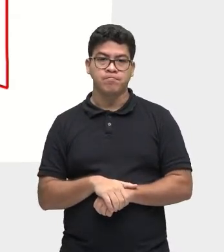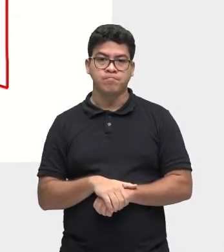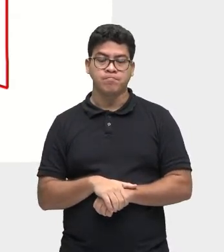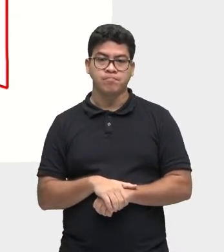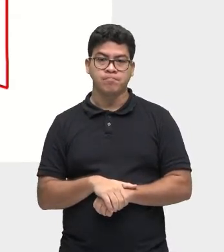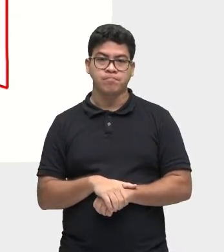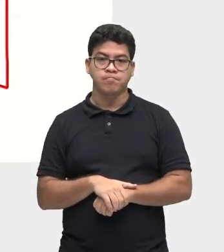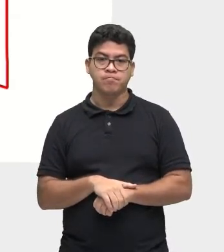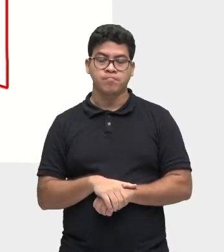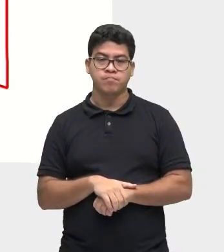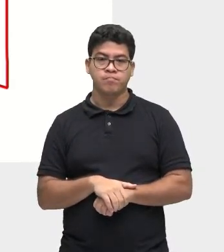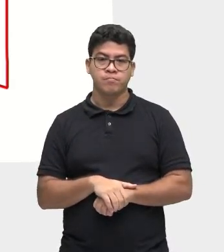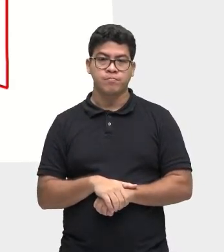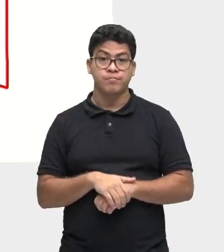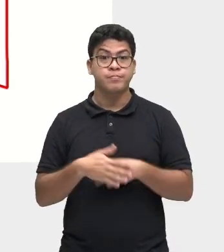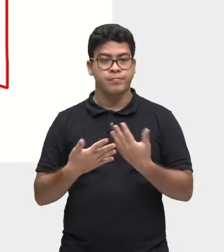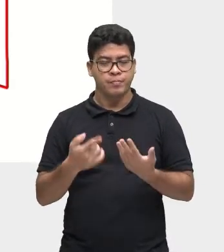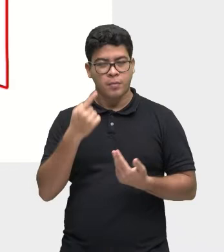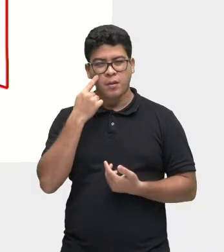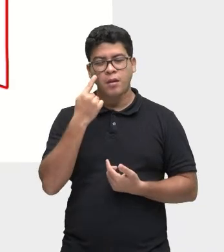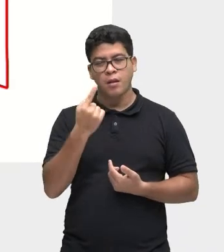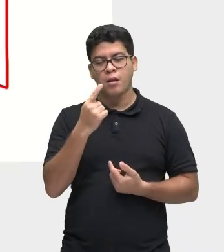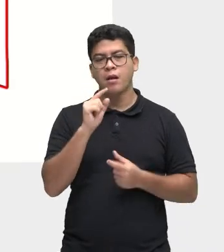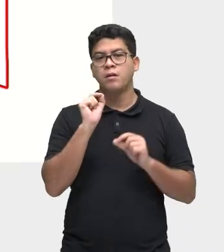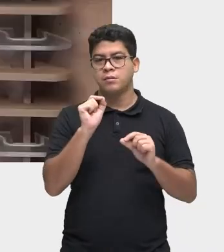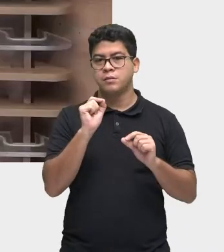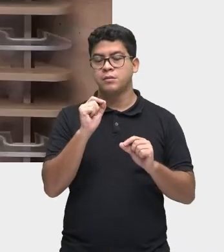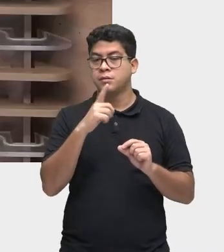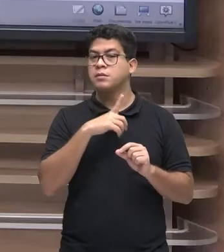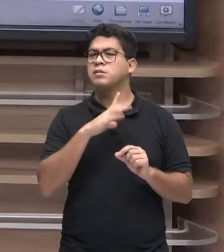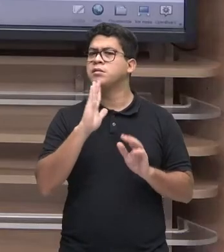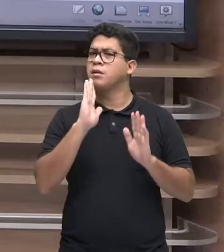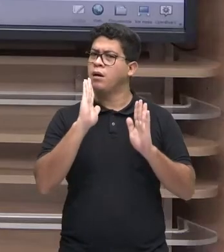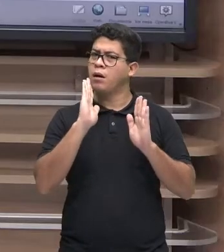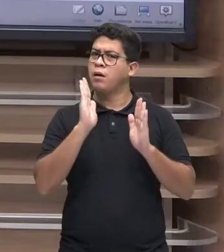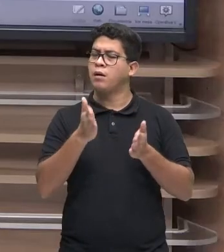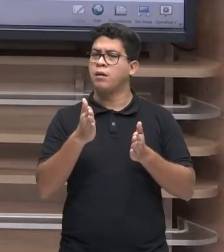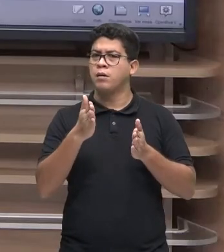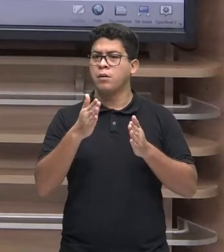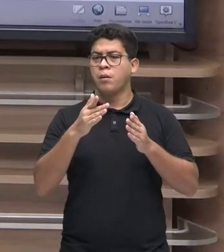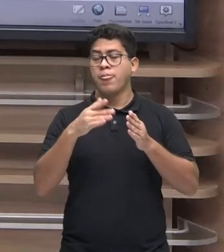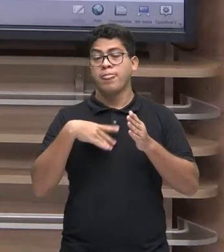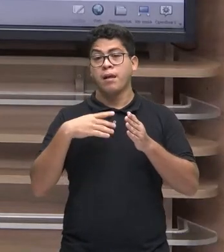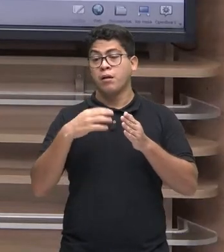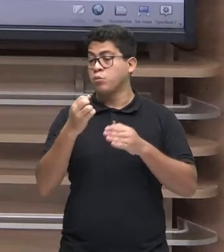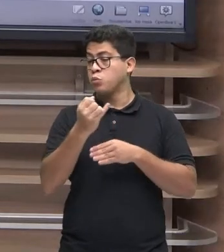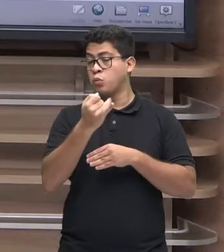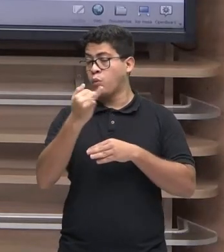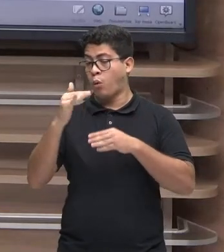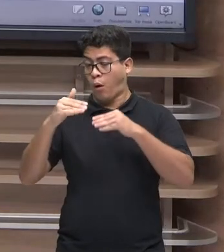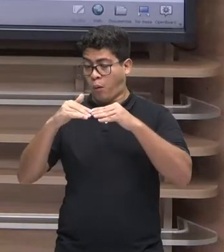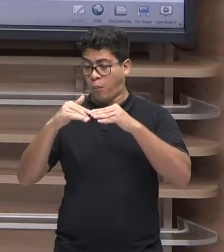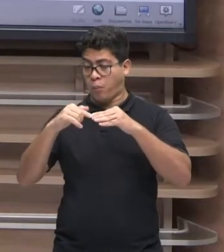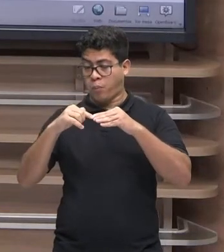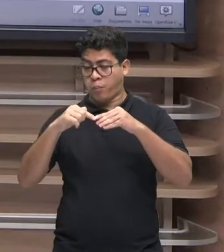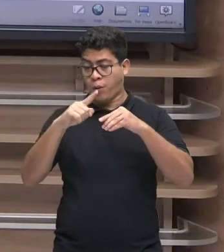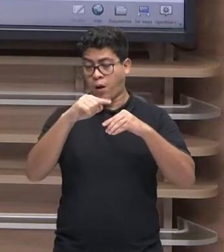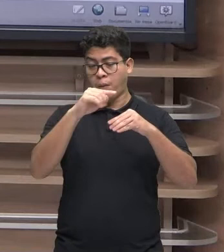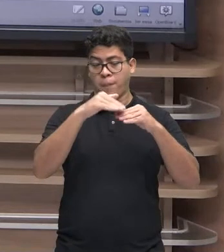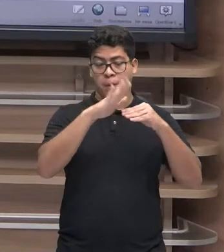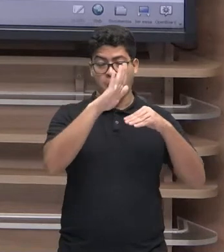em 30 dias. Então vejam que todos os valores eles foram aumentando, todos eles são